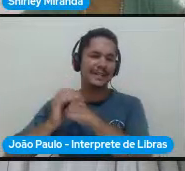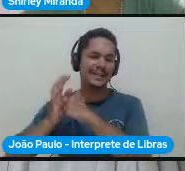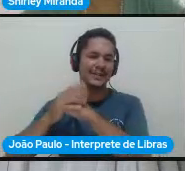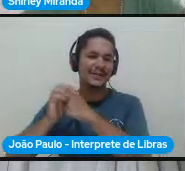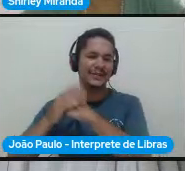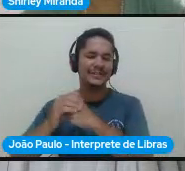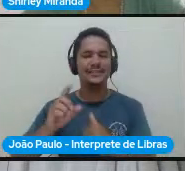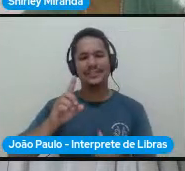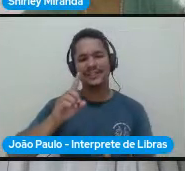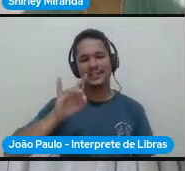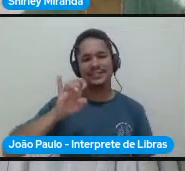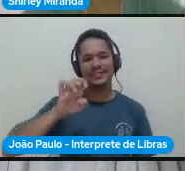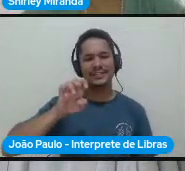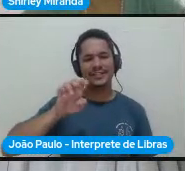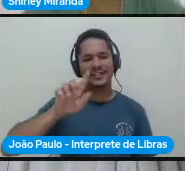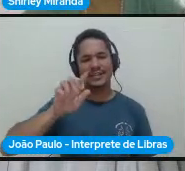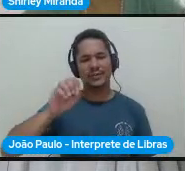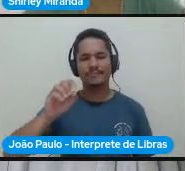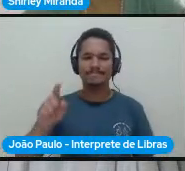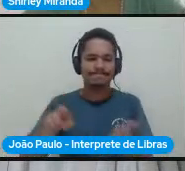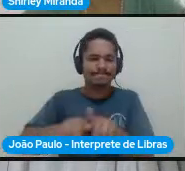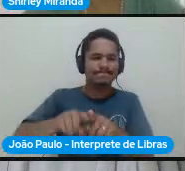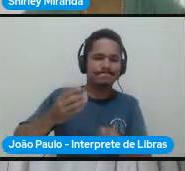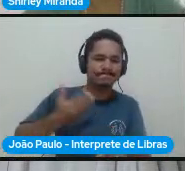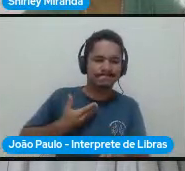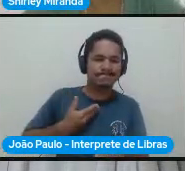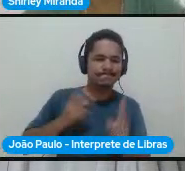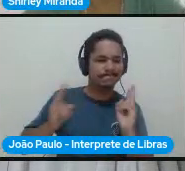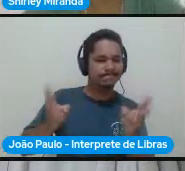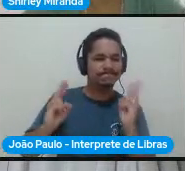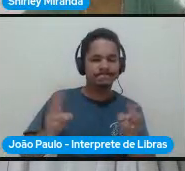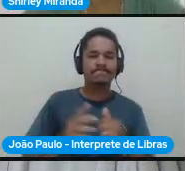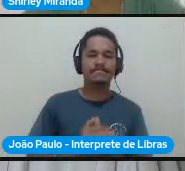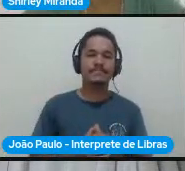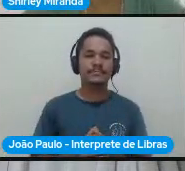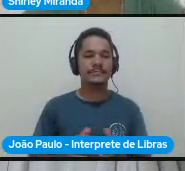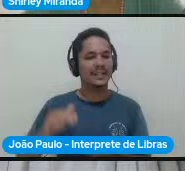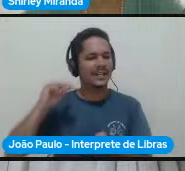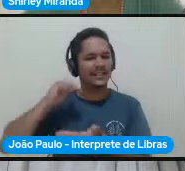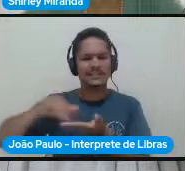hora, as secretárias, né, na área de educação,